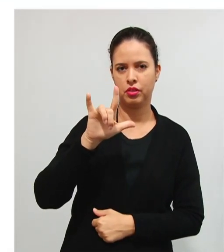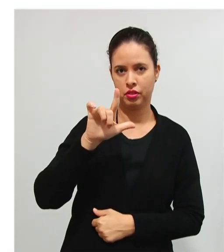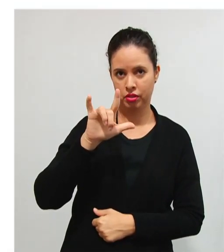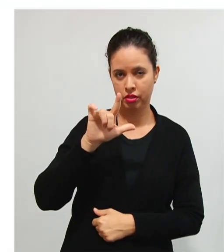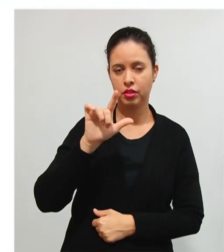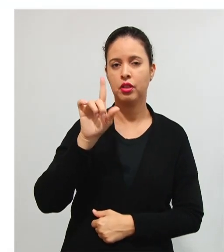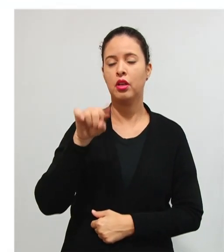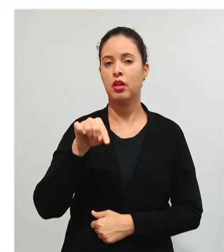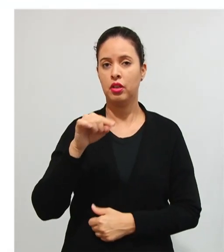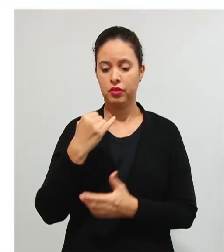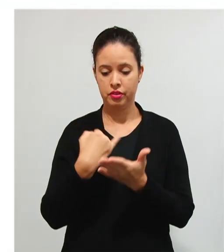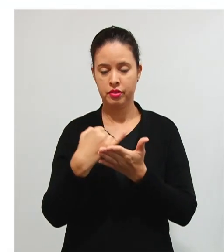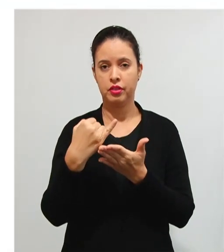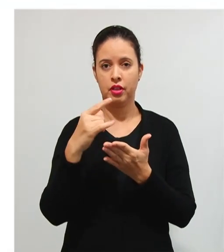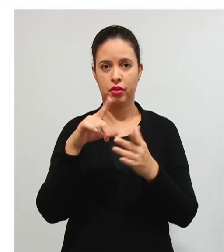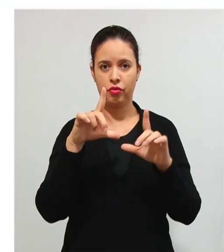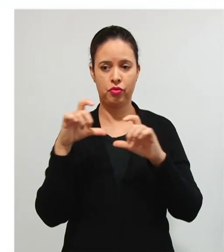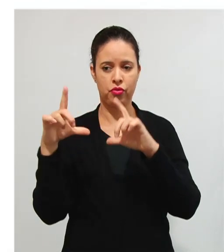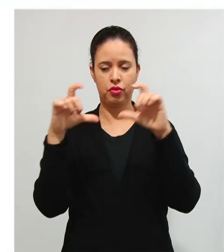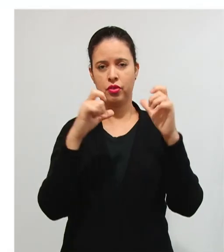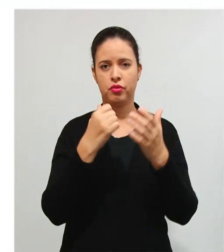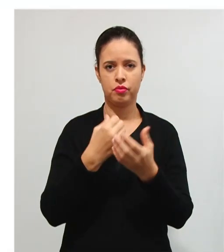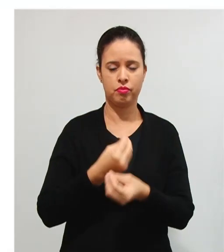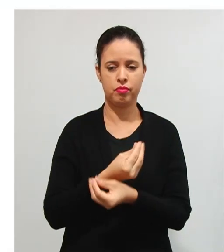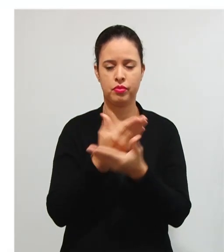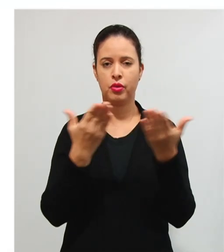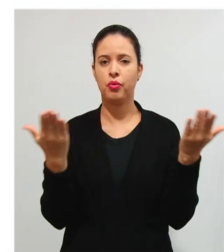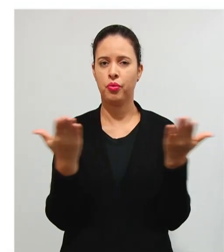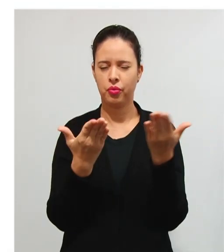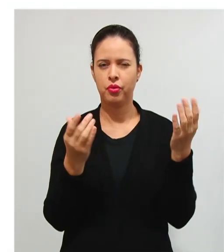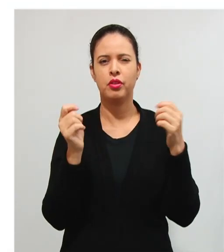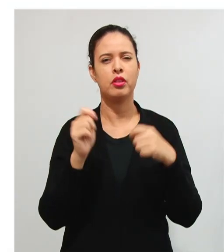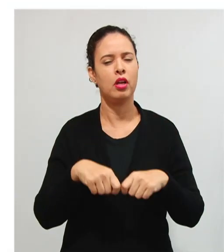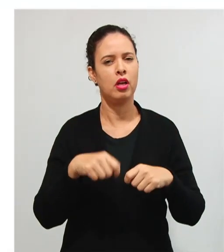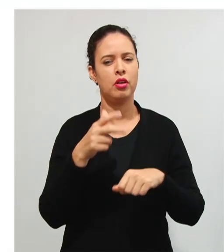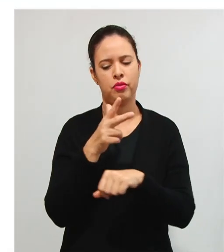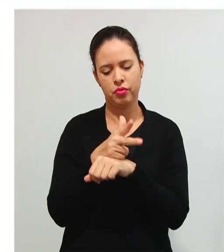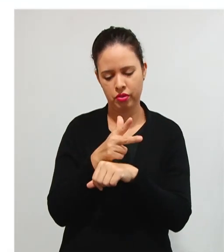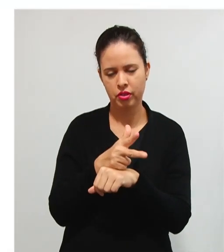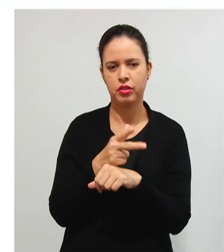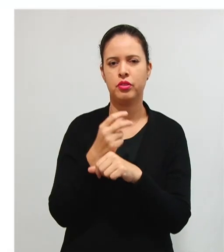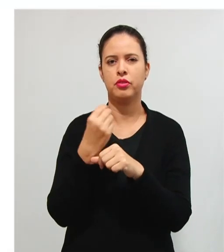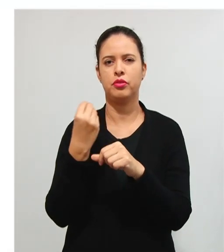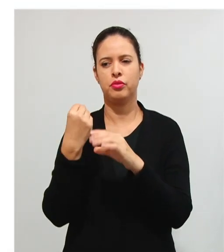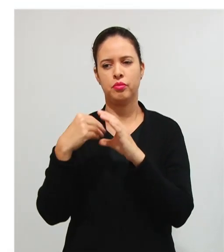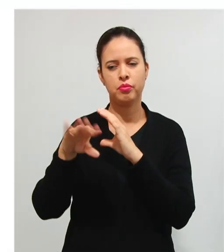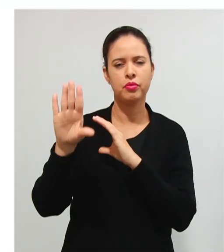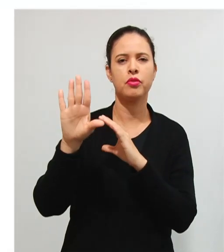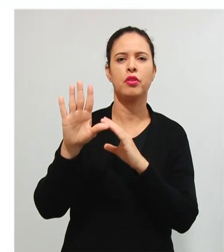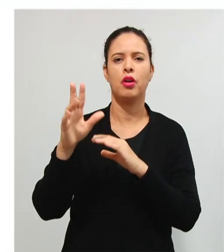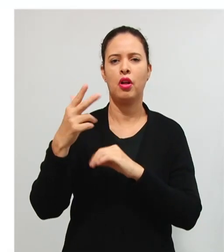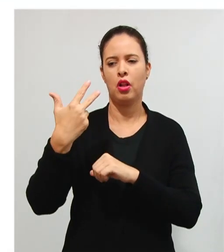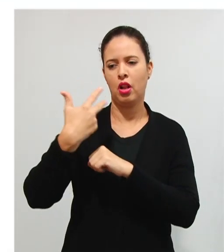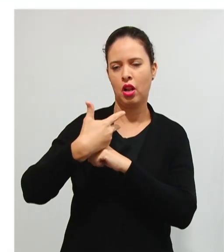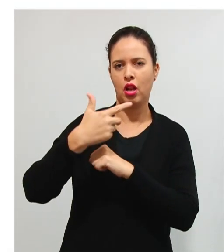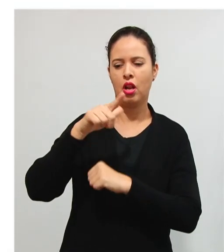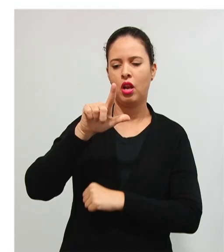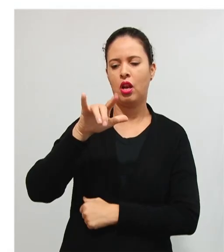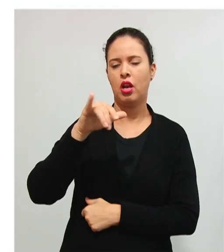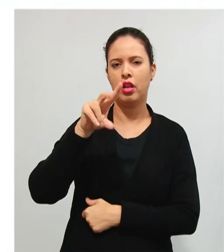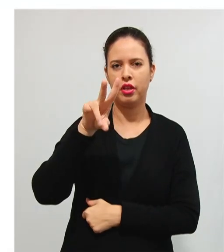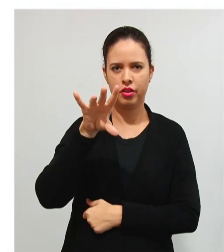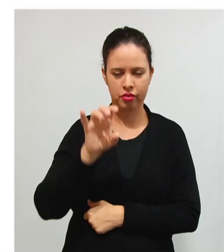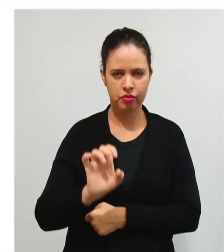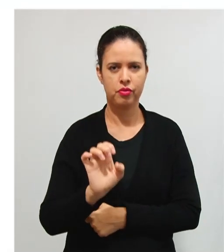objetivo era compartilhamento de foto, mas hoje você pode disponibilizar vídeo, você pode fazer live, você pode